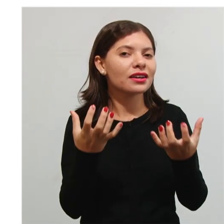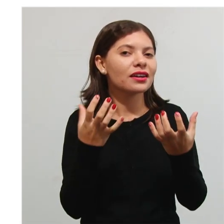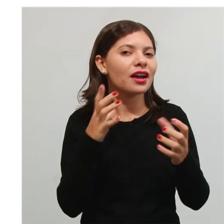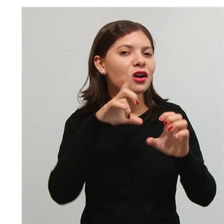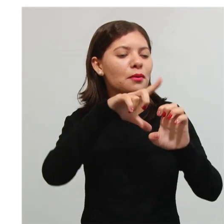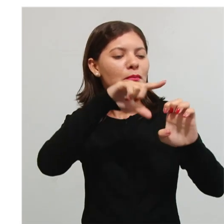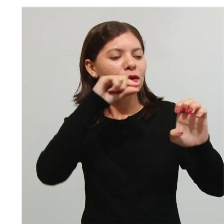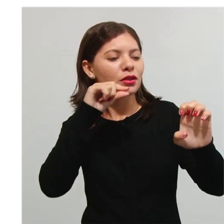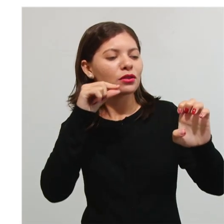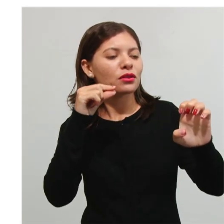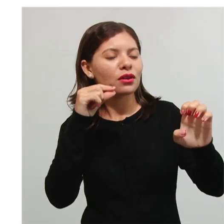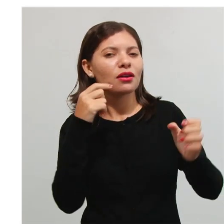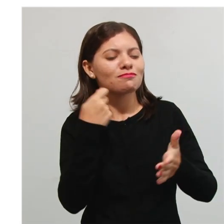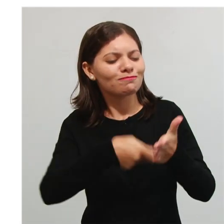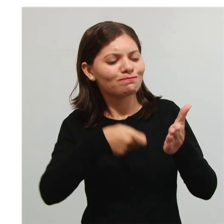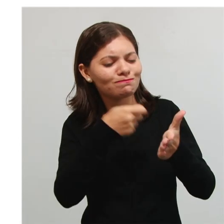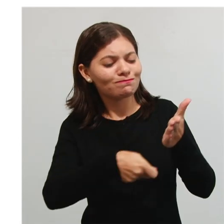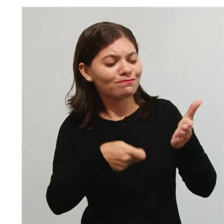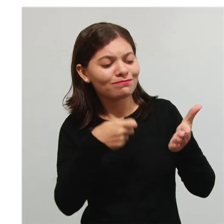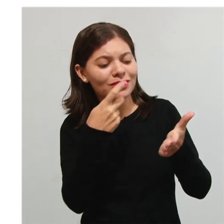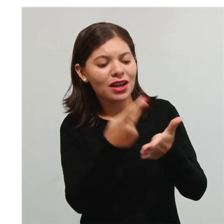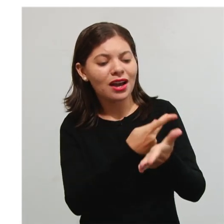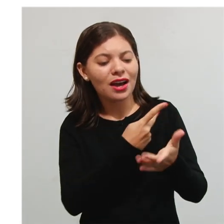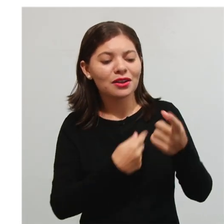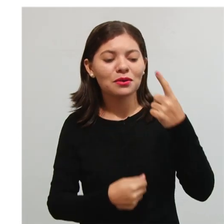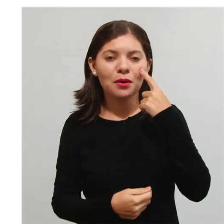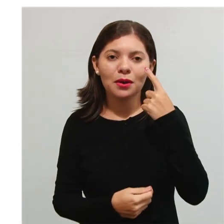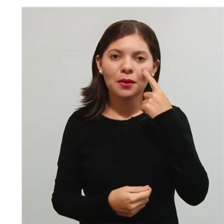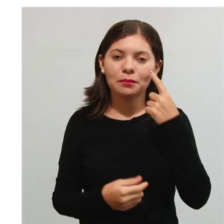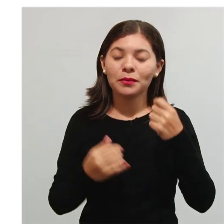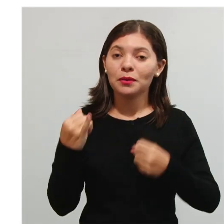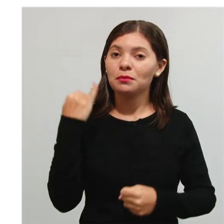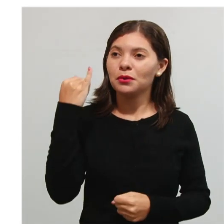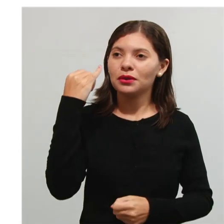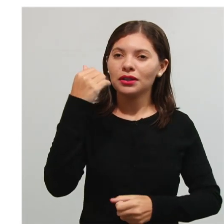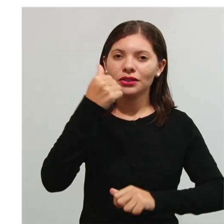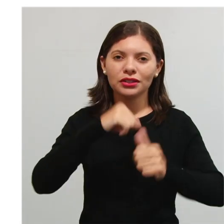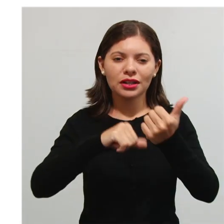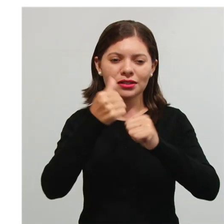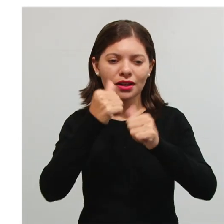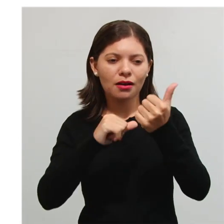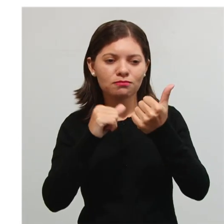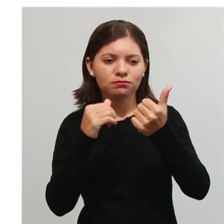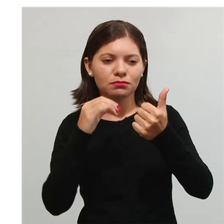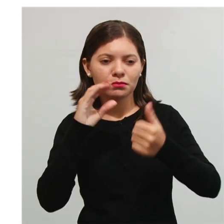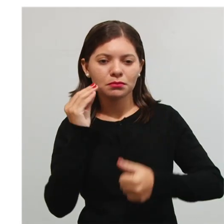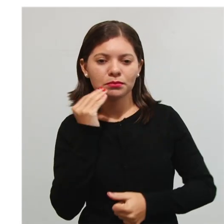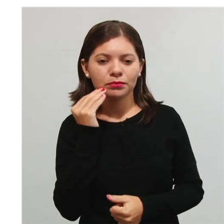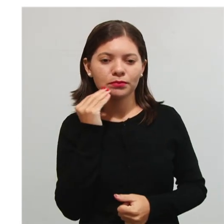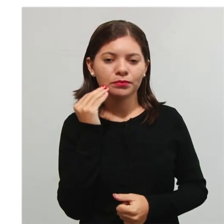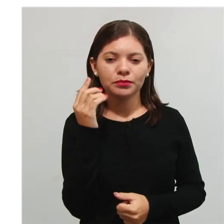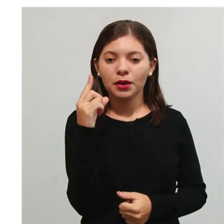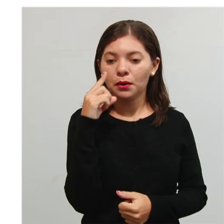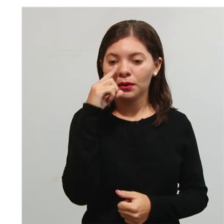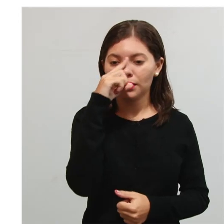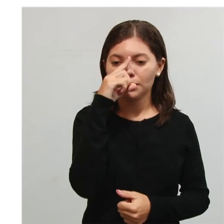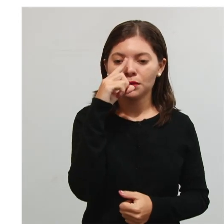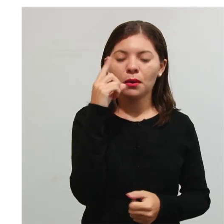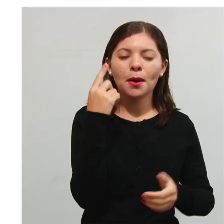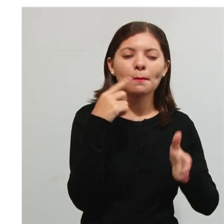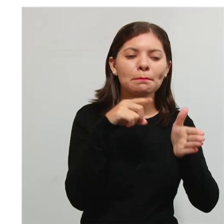errado, olha só, é importante você analisar as oportunidades e os riscos. Você deve